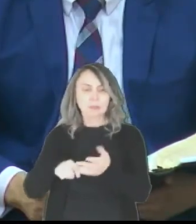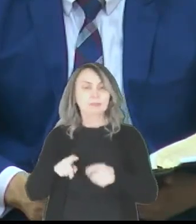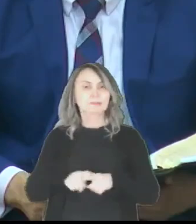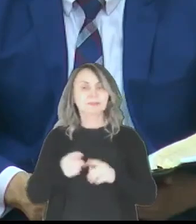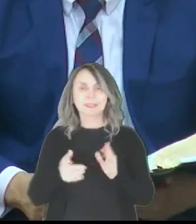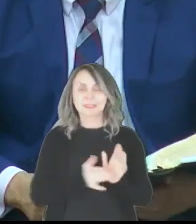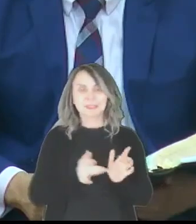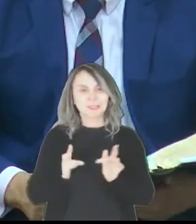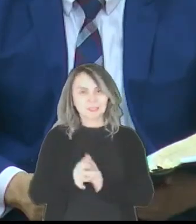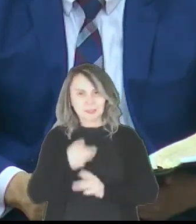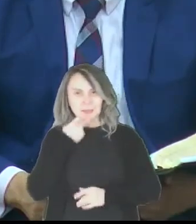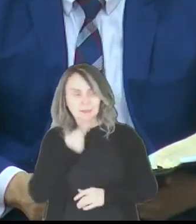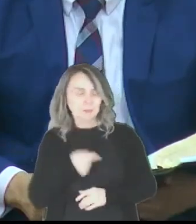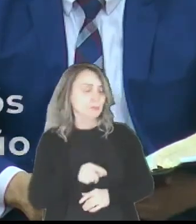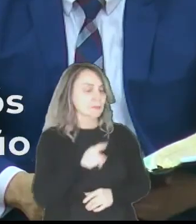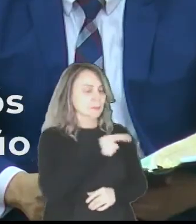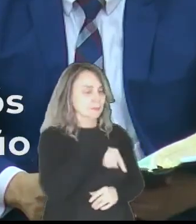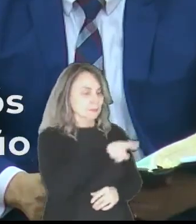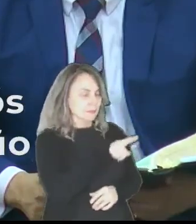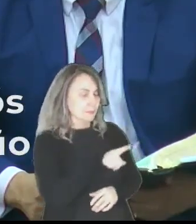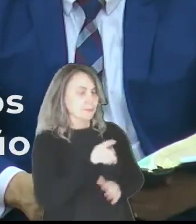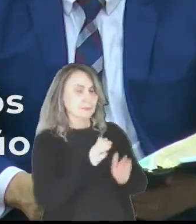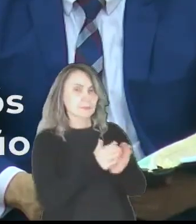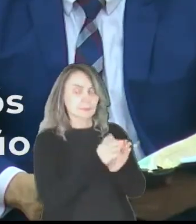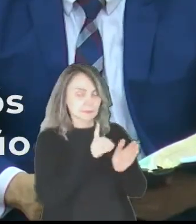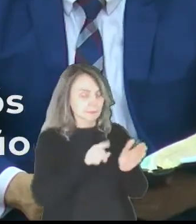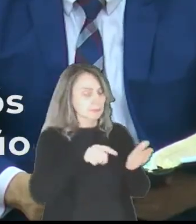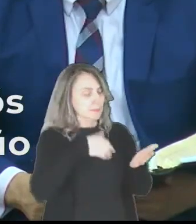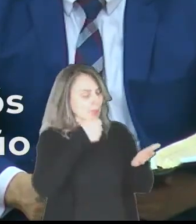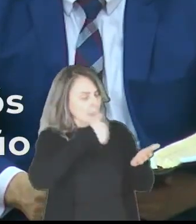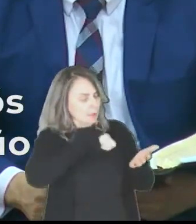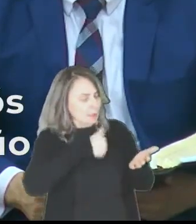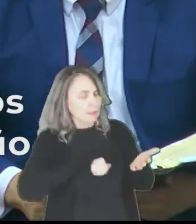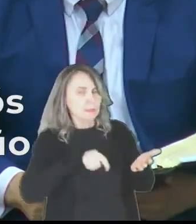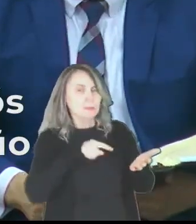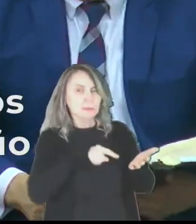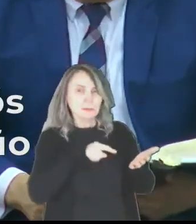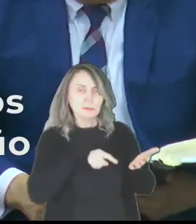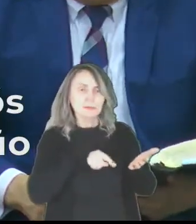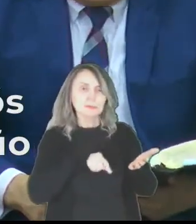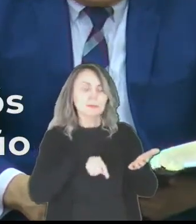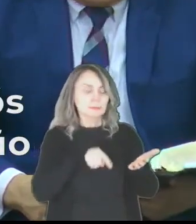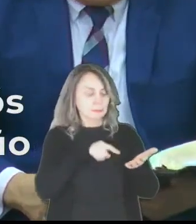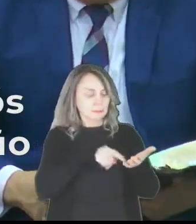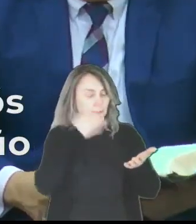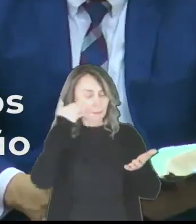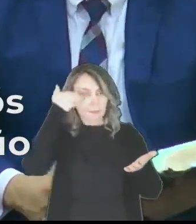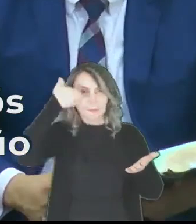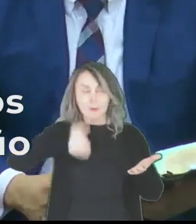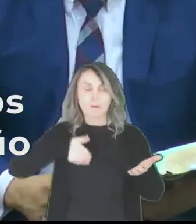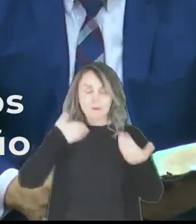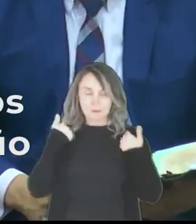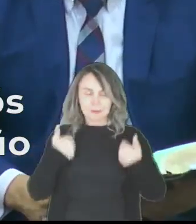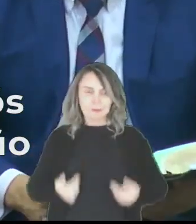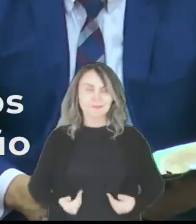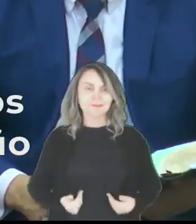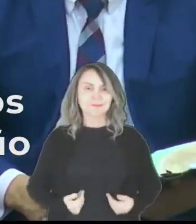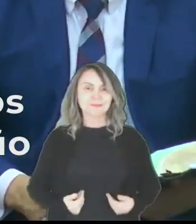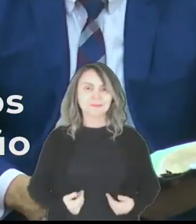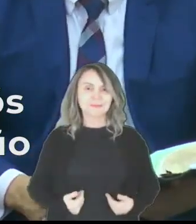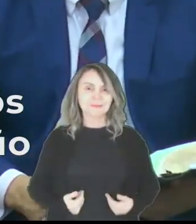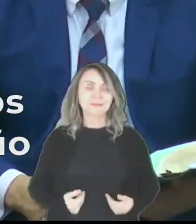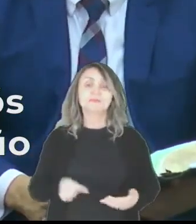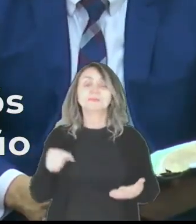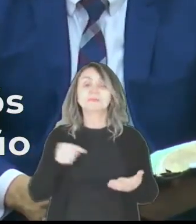Escrituras, porque vós julgais ter nelas a vida eterna, e são elas que de mim testificam, Jesus estava